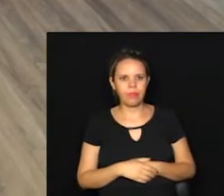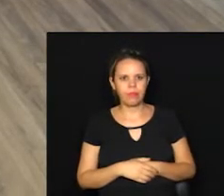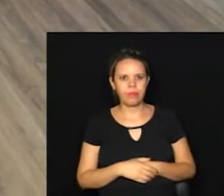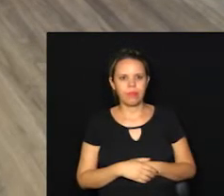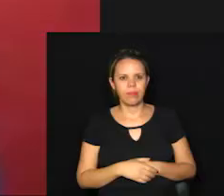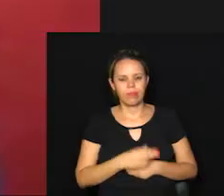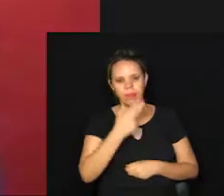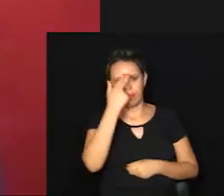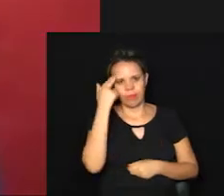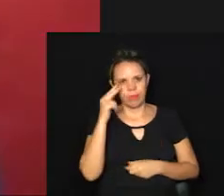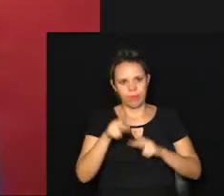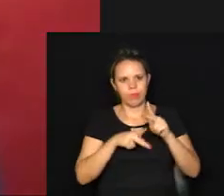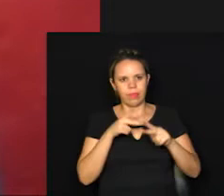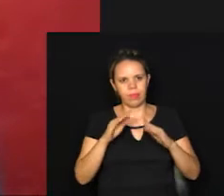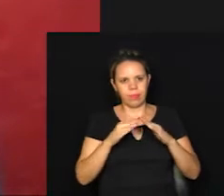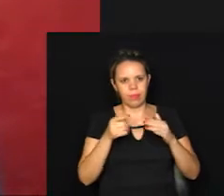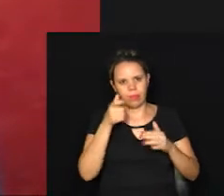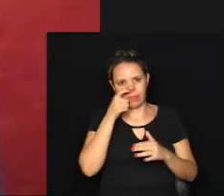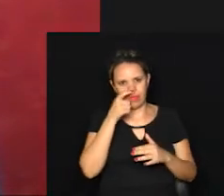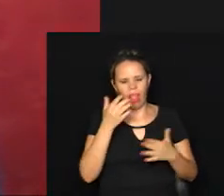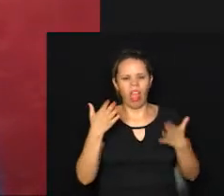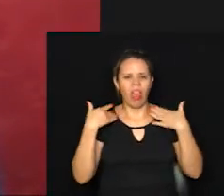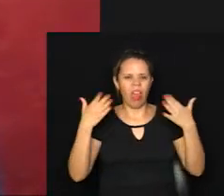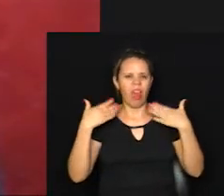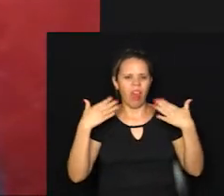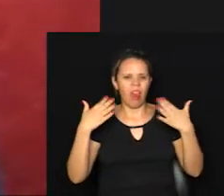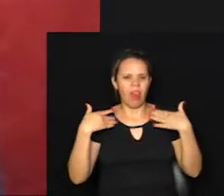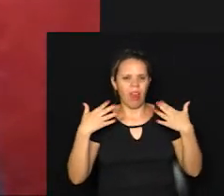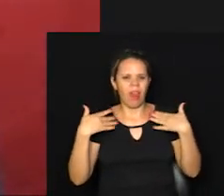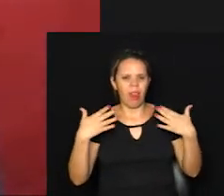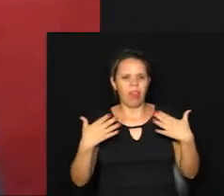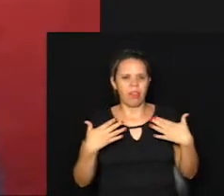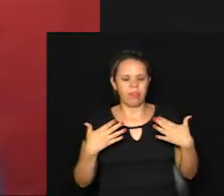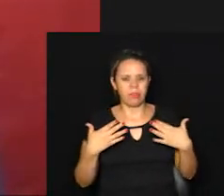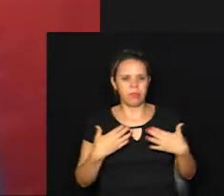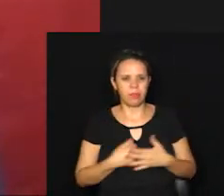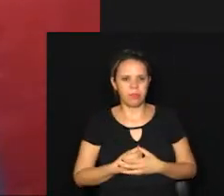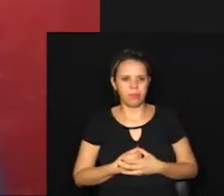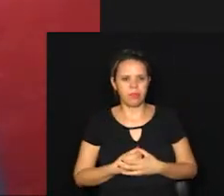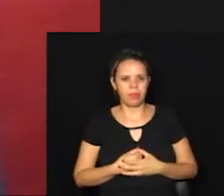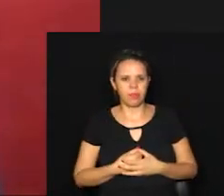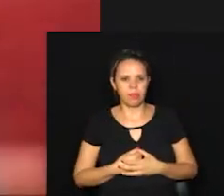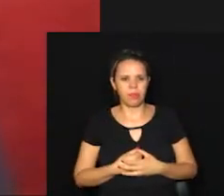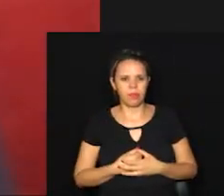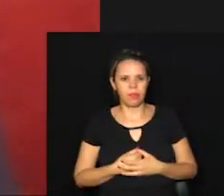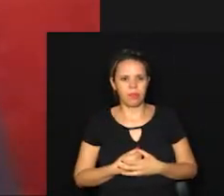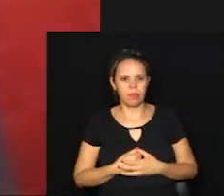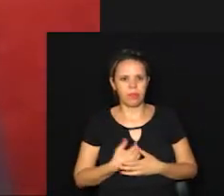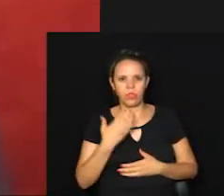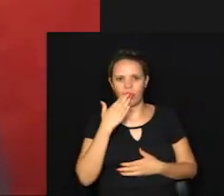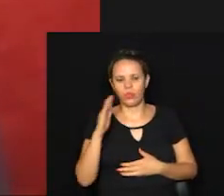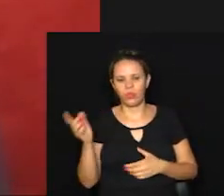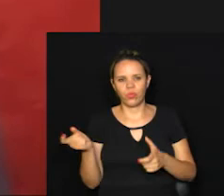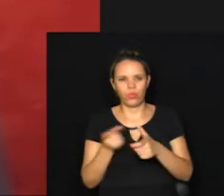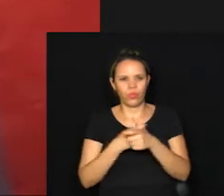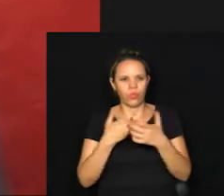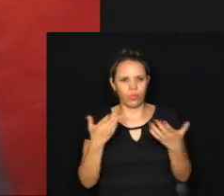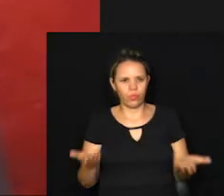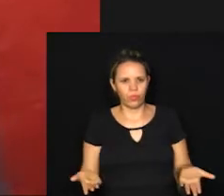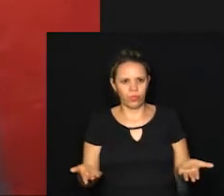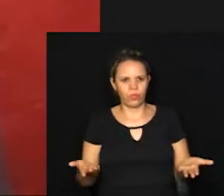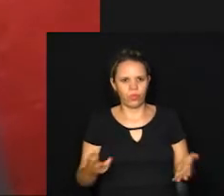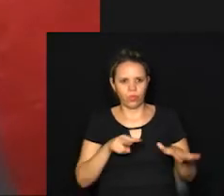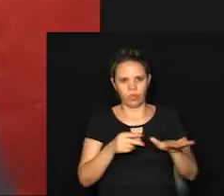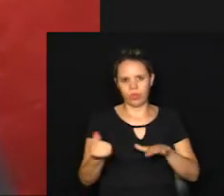tarde, Gabriel. Boa tarde, pessoal de casa. Mas que calor, hein? Meu Deus, tá calor demais. E promessa é dívida, né?